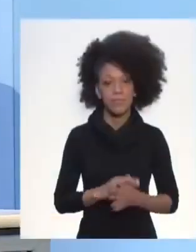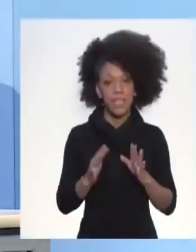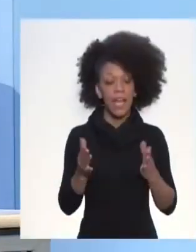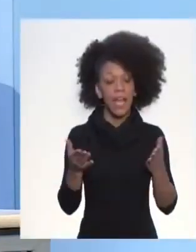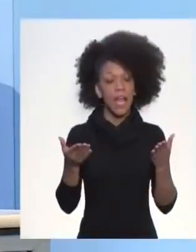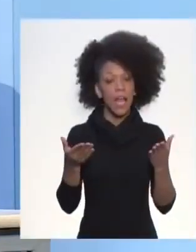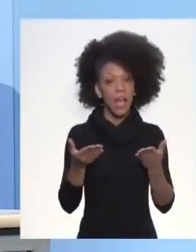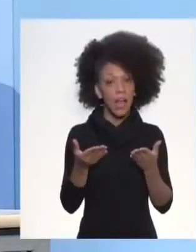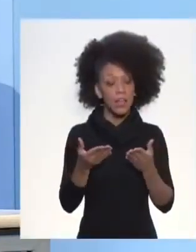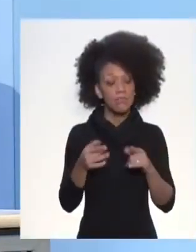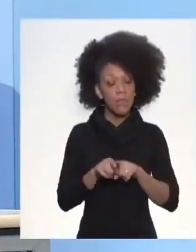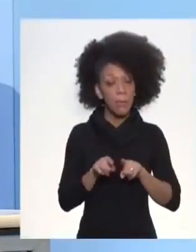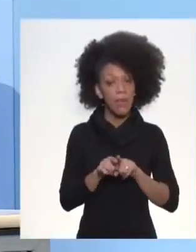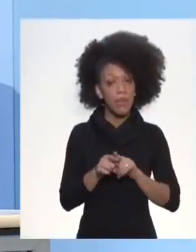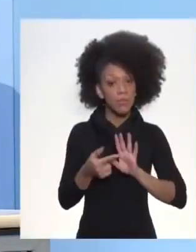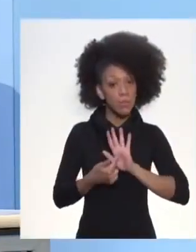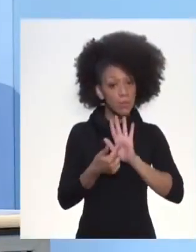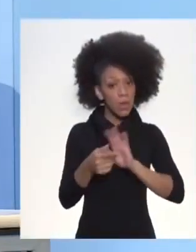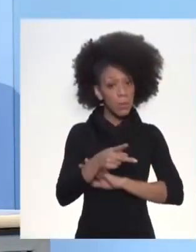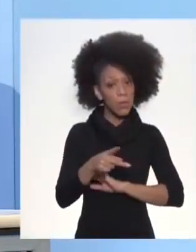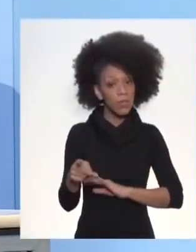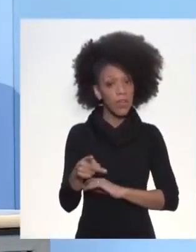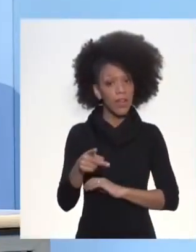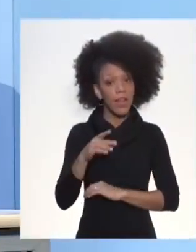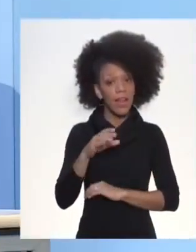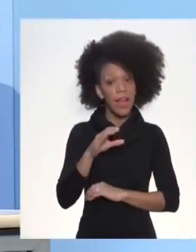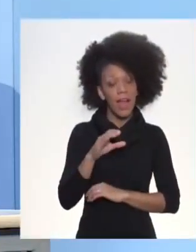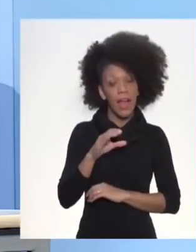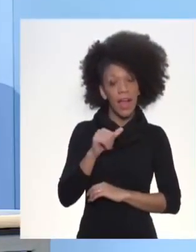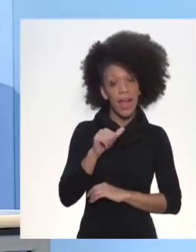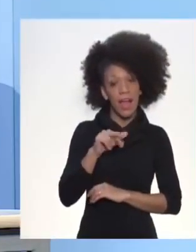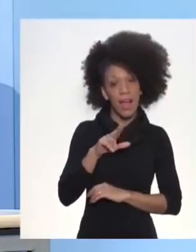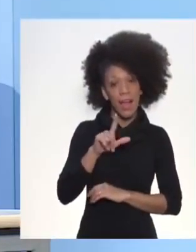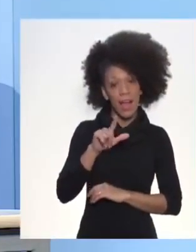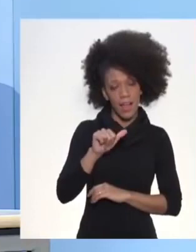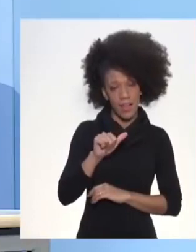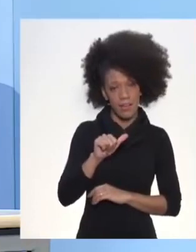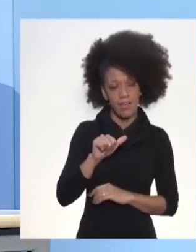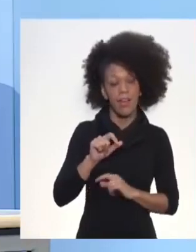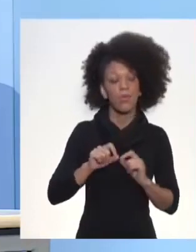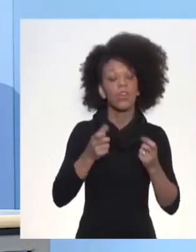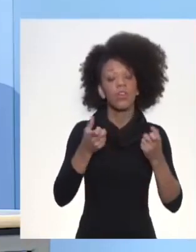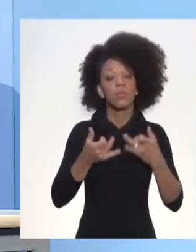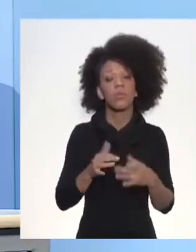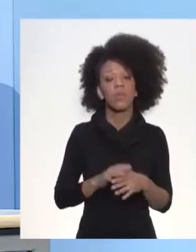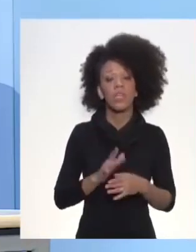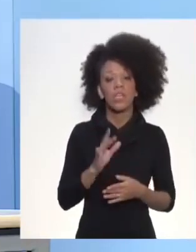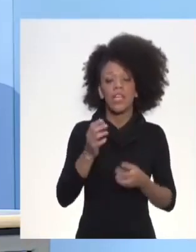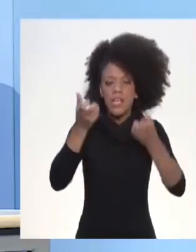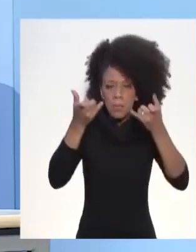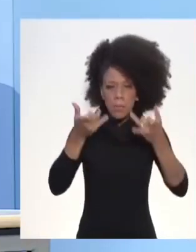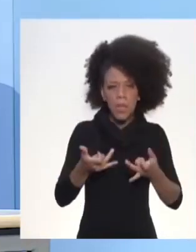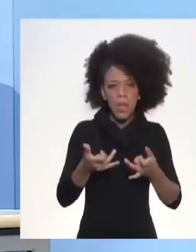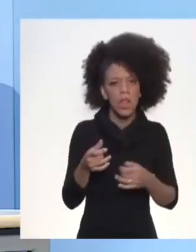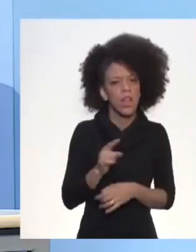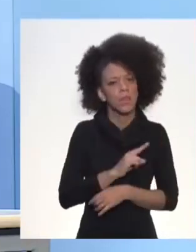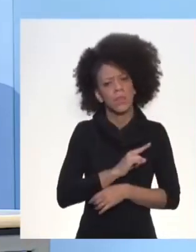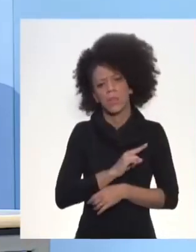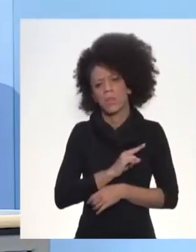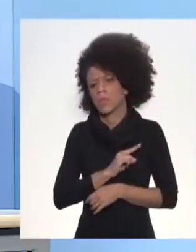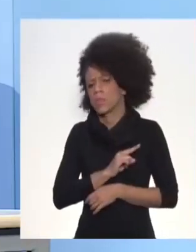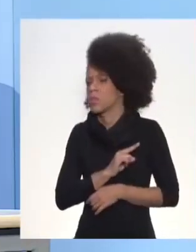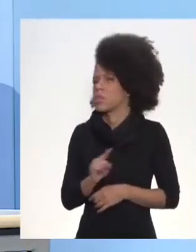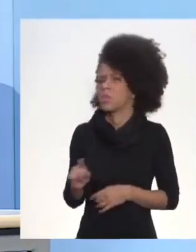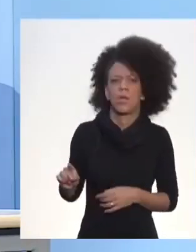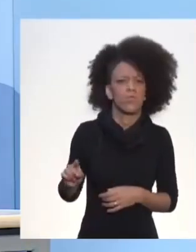Quero pontuar aqui, Osmar, a Pois não. resposta da professora Carla Suzetti. Aham. Ela disse que a afirmação não está